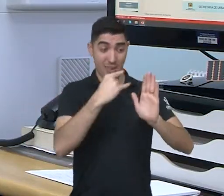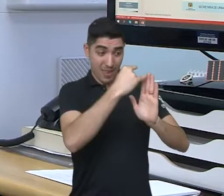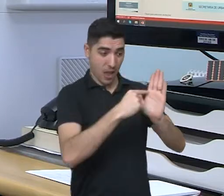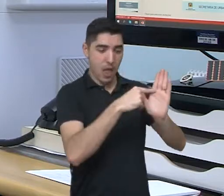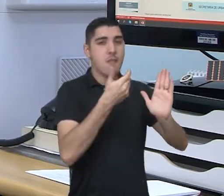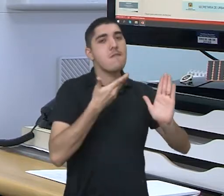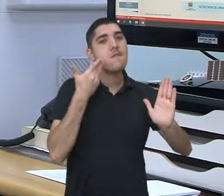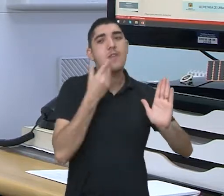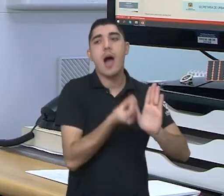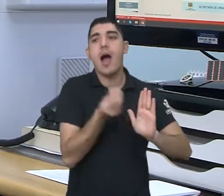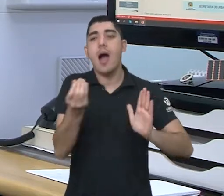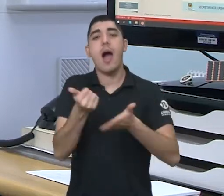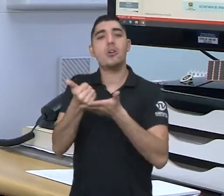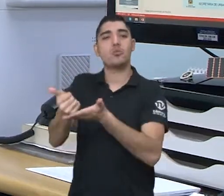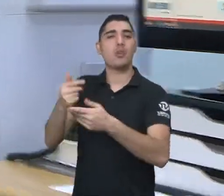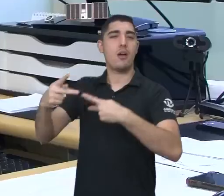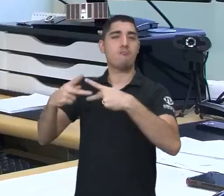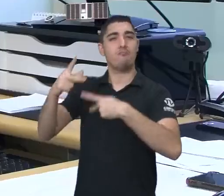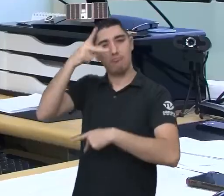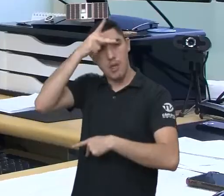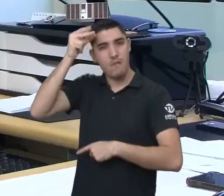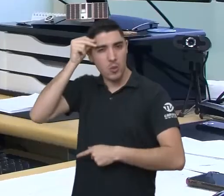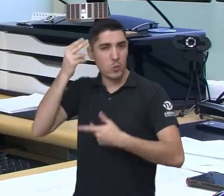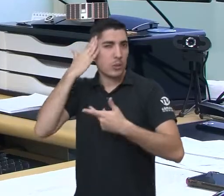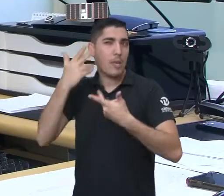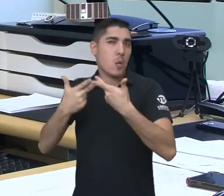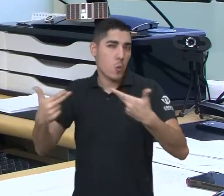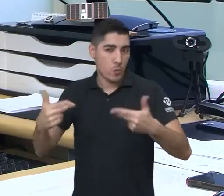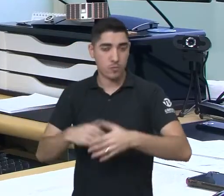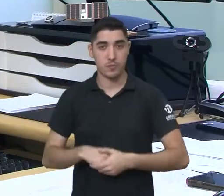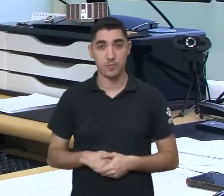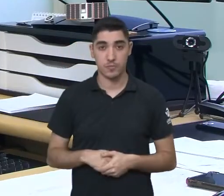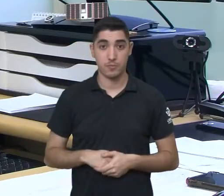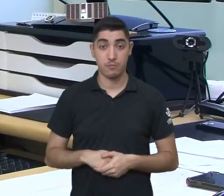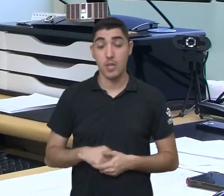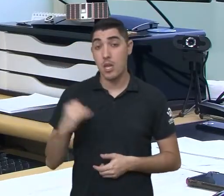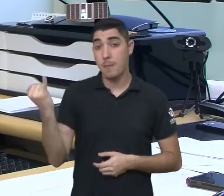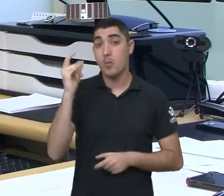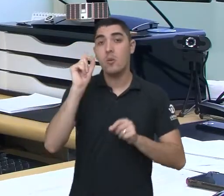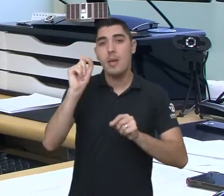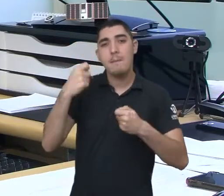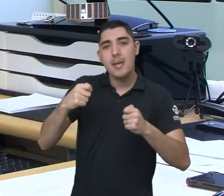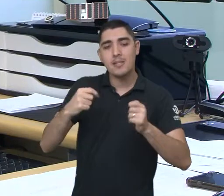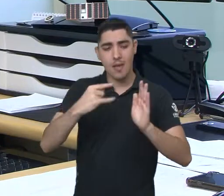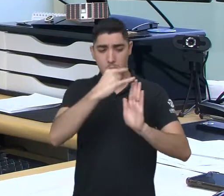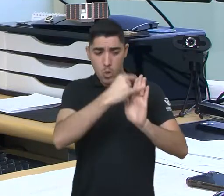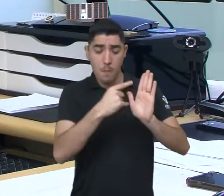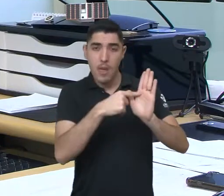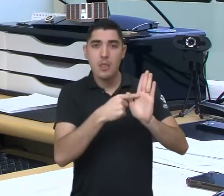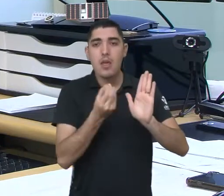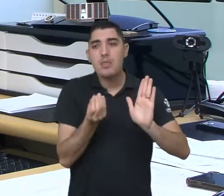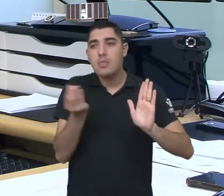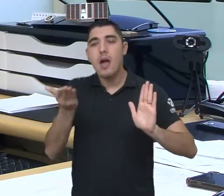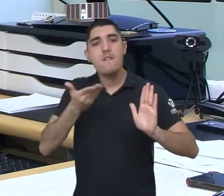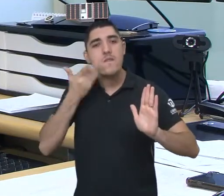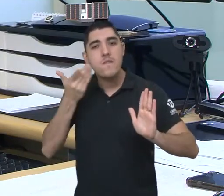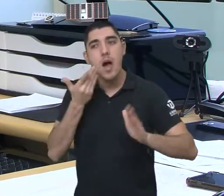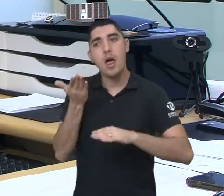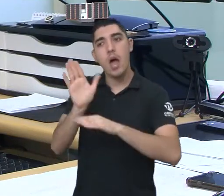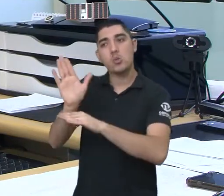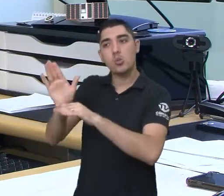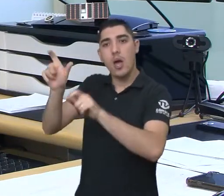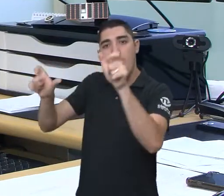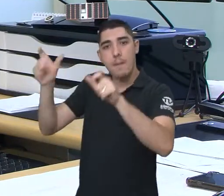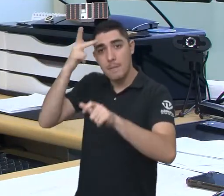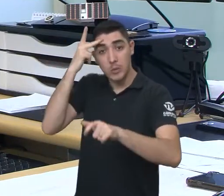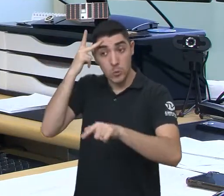facilitando o envio dos laudos para análise. O importante é, como eu falei, modernizar, facilitar para o